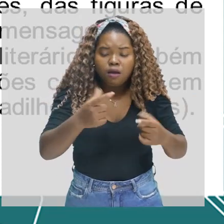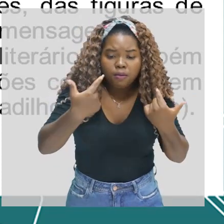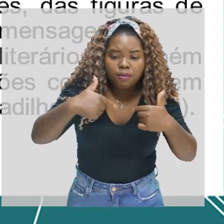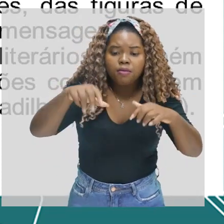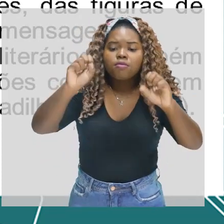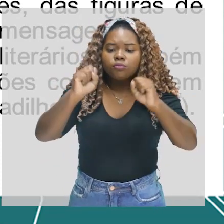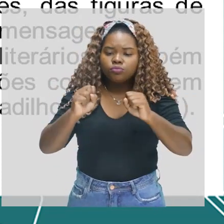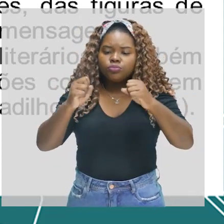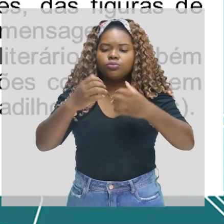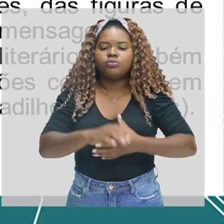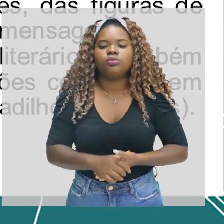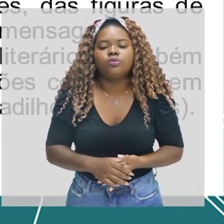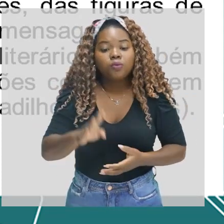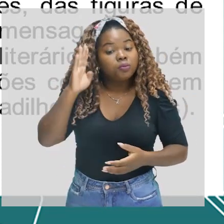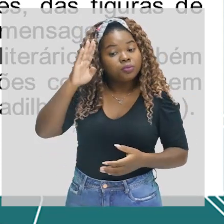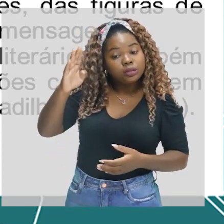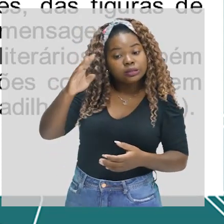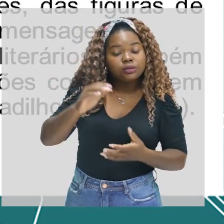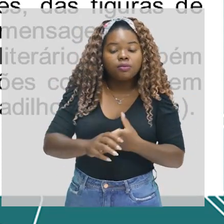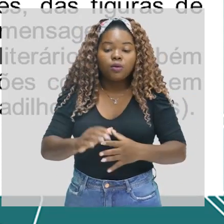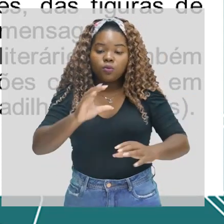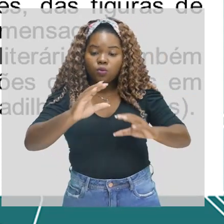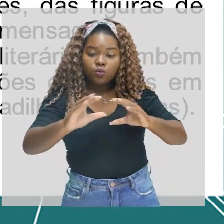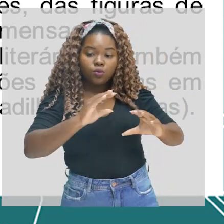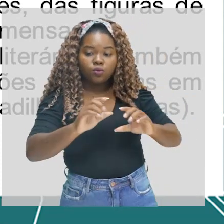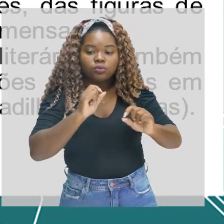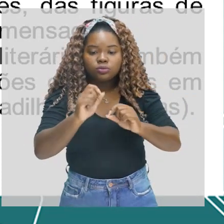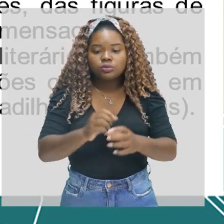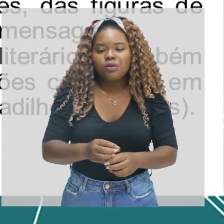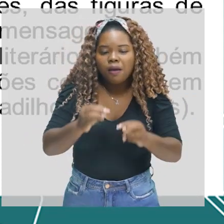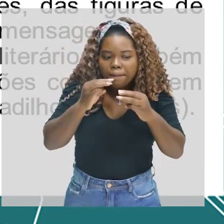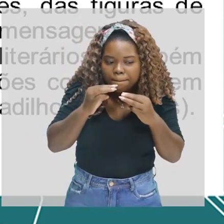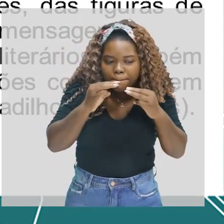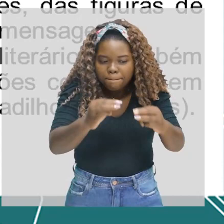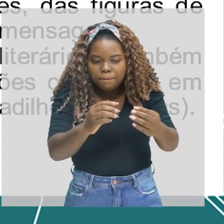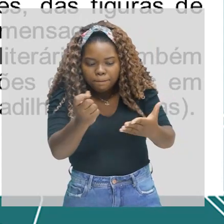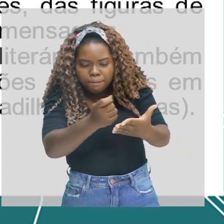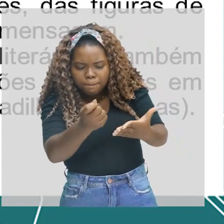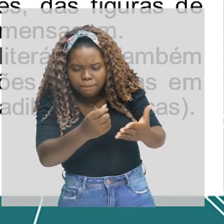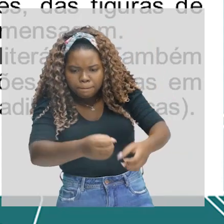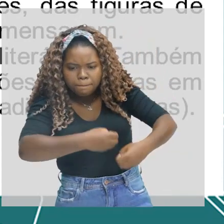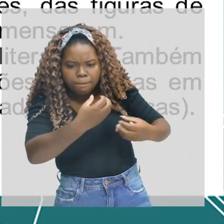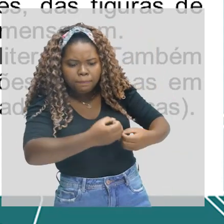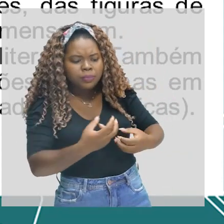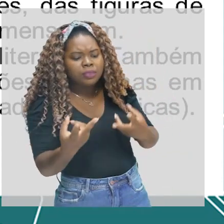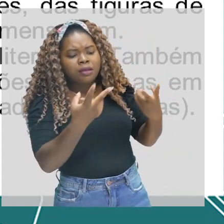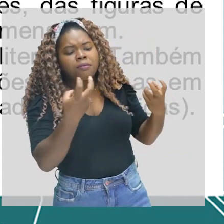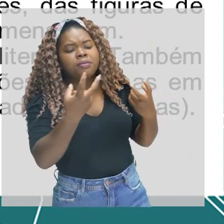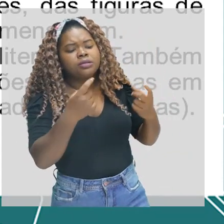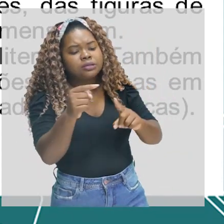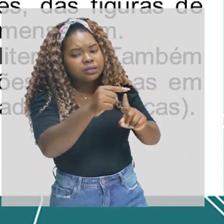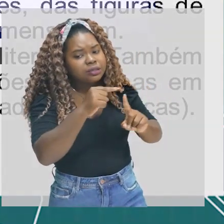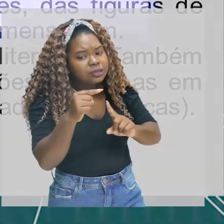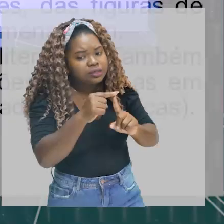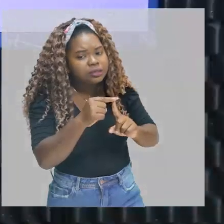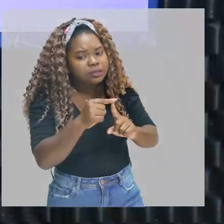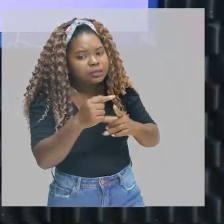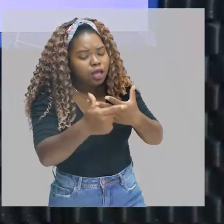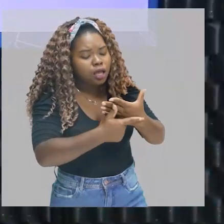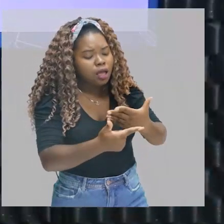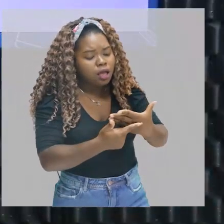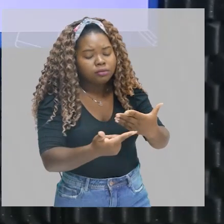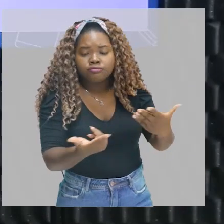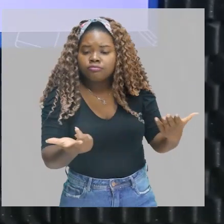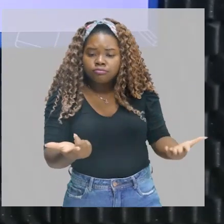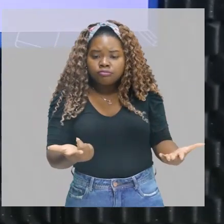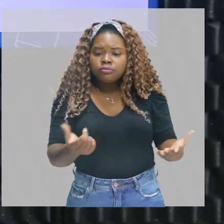isso aqui, o principal elemento comunicativo é a mensagem. Note que esse tipo de função não